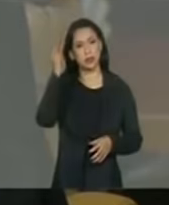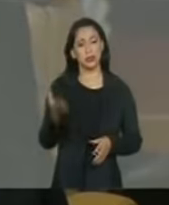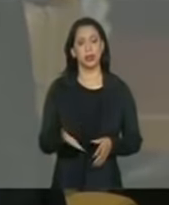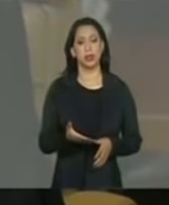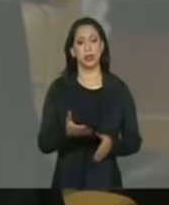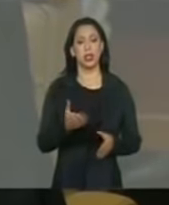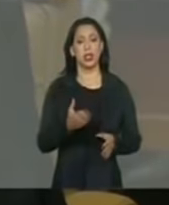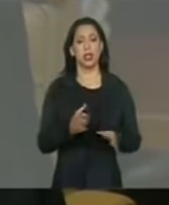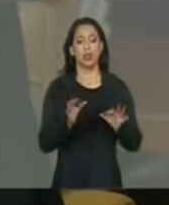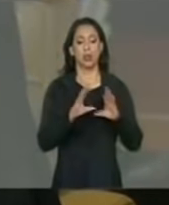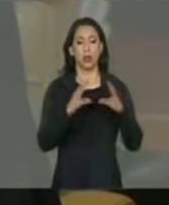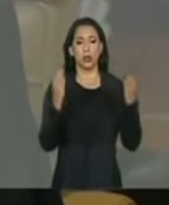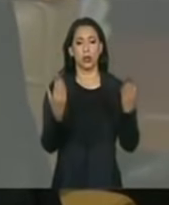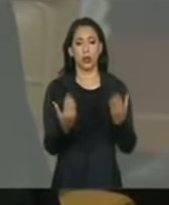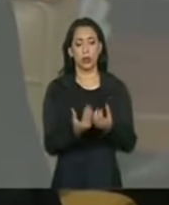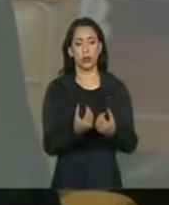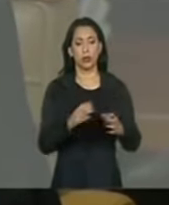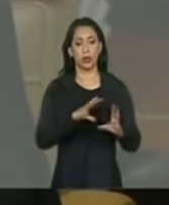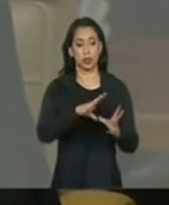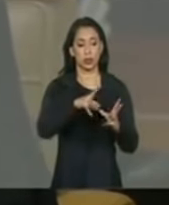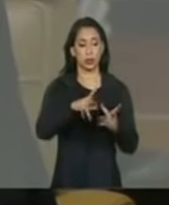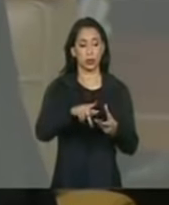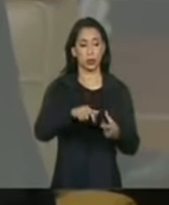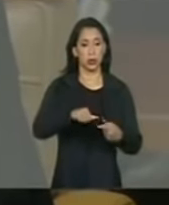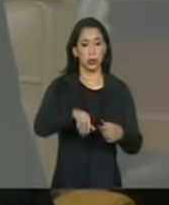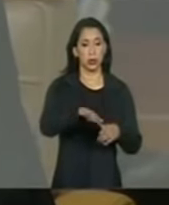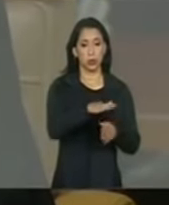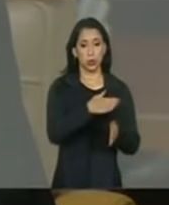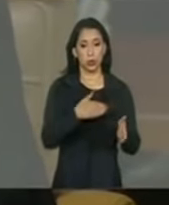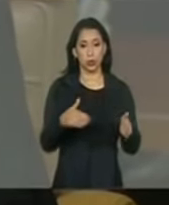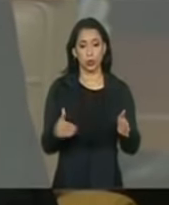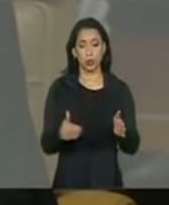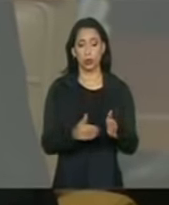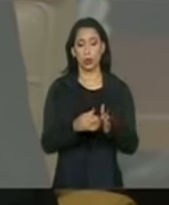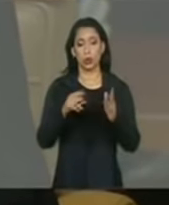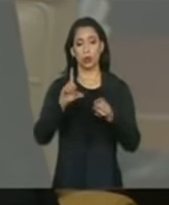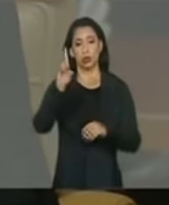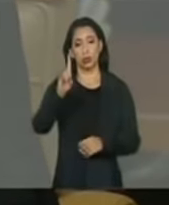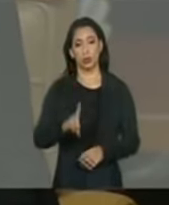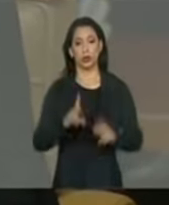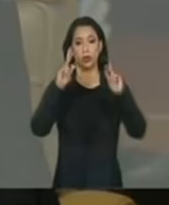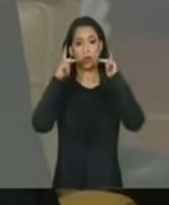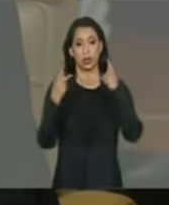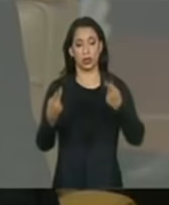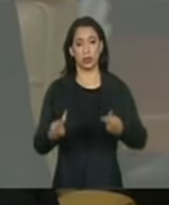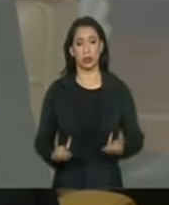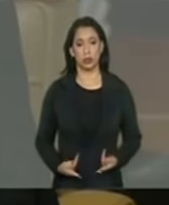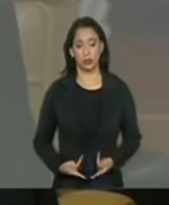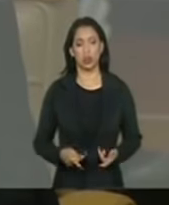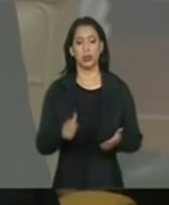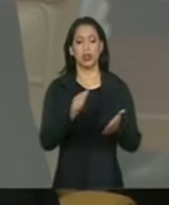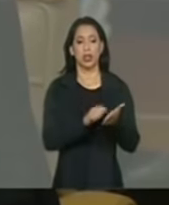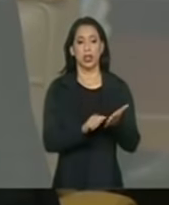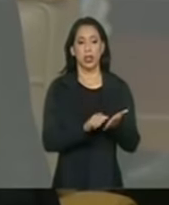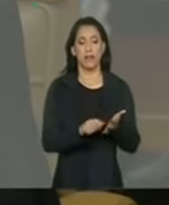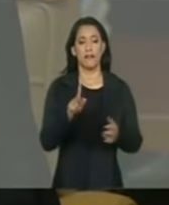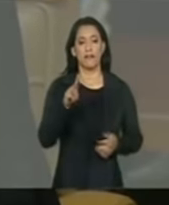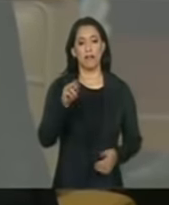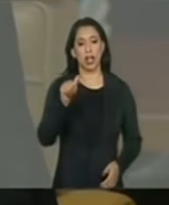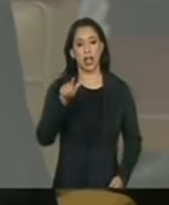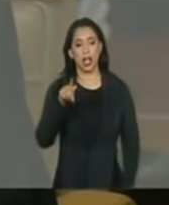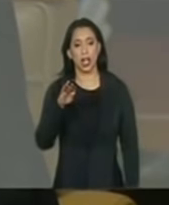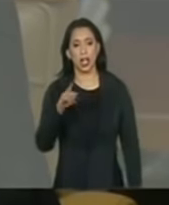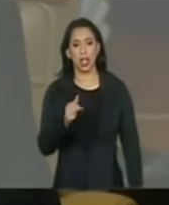convenções internacionais de direitos humanos adp vai dizer sempre como dizem os autores valério de oliveira mazzuoli